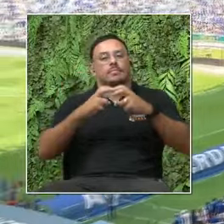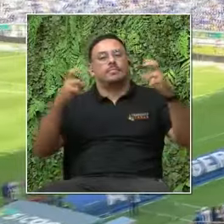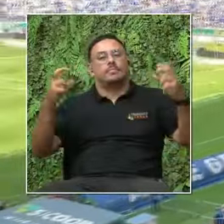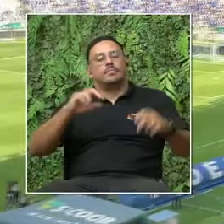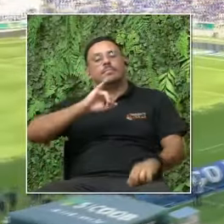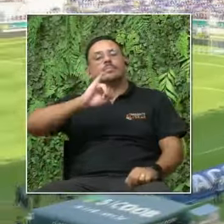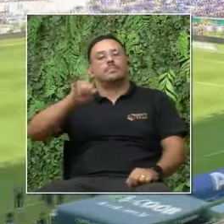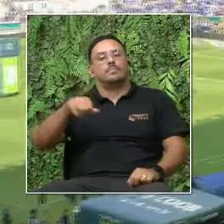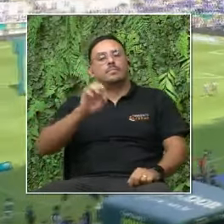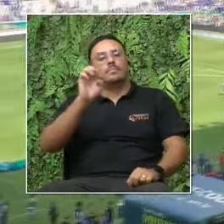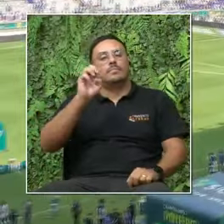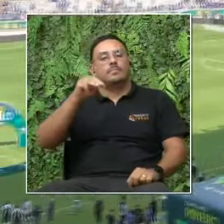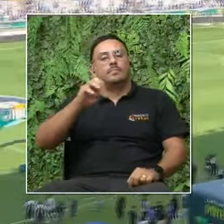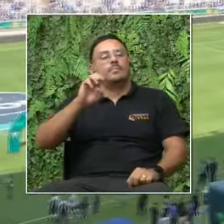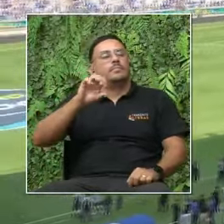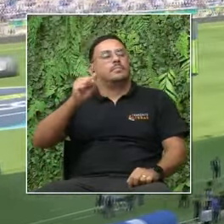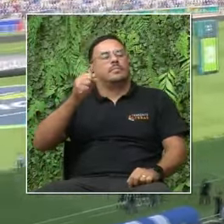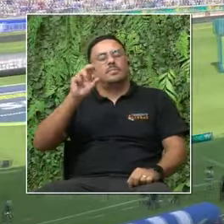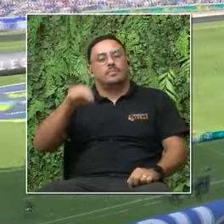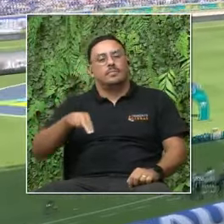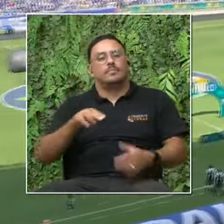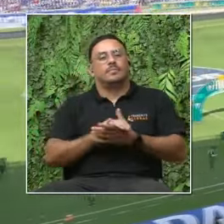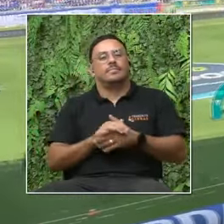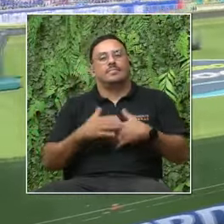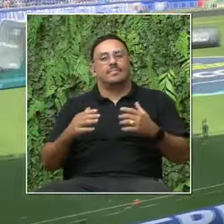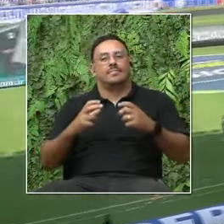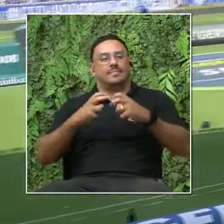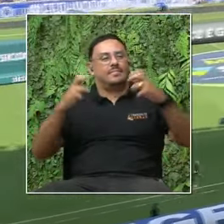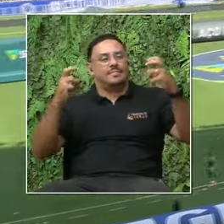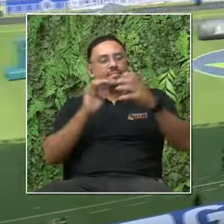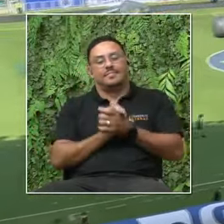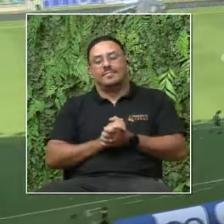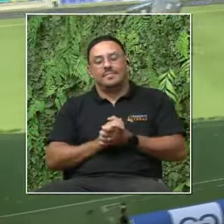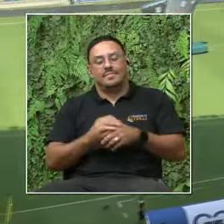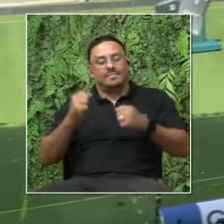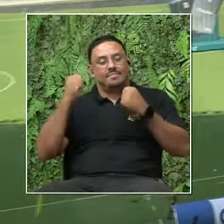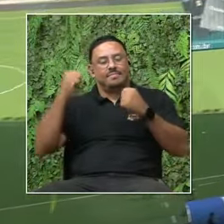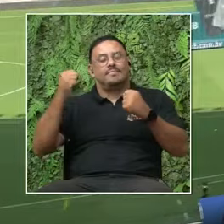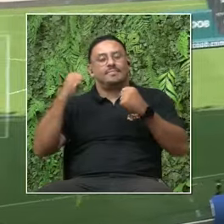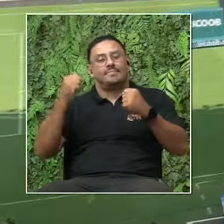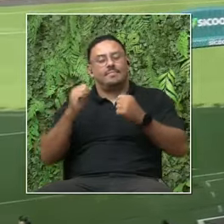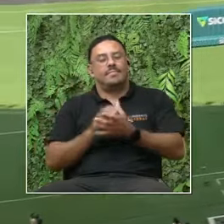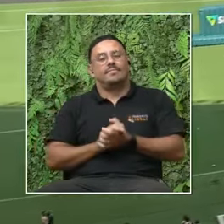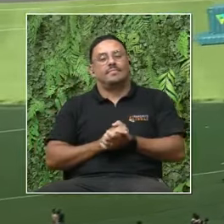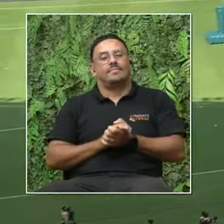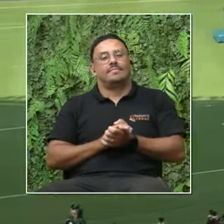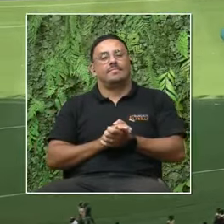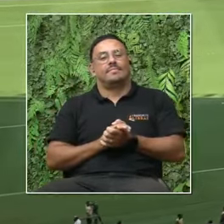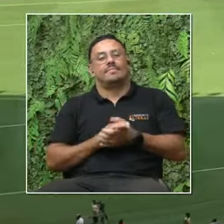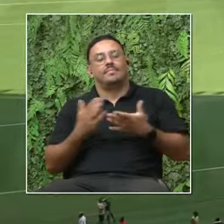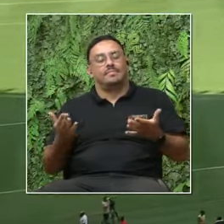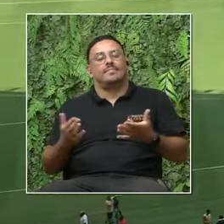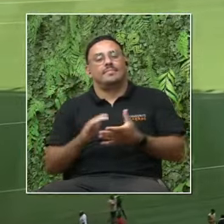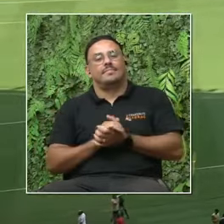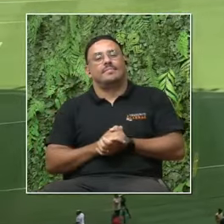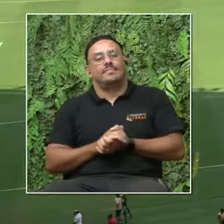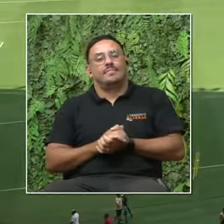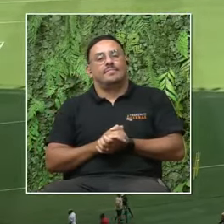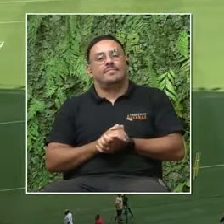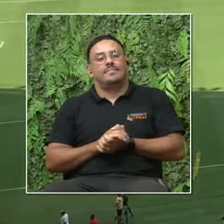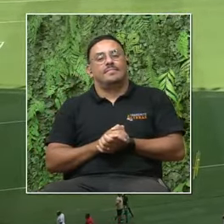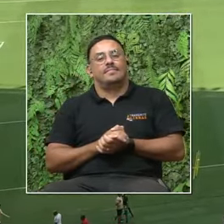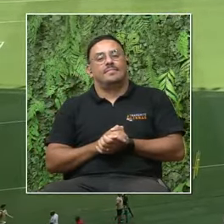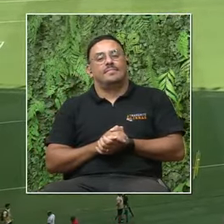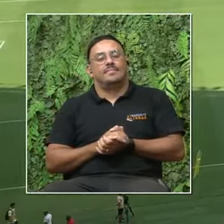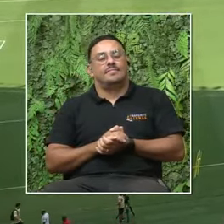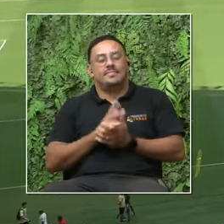gemerson que entrou pro aquecimento viu tor homenagem justa hein vamos e venhamos hein